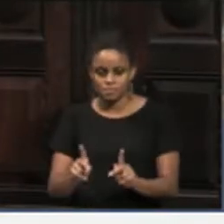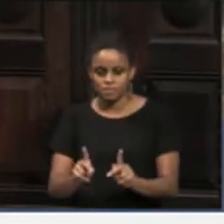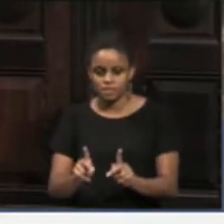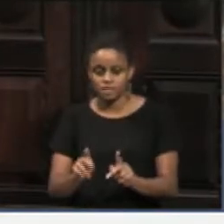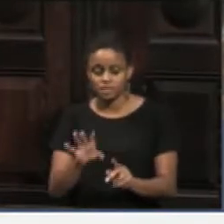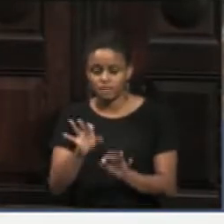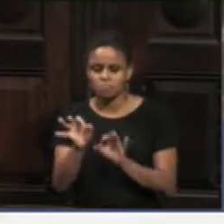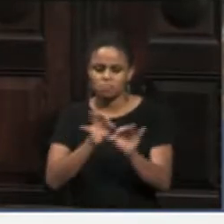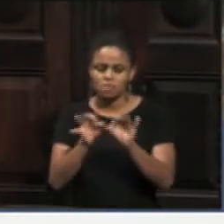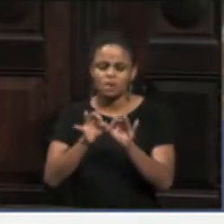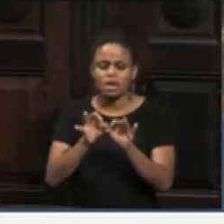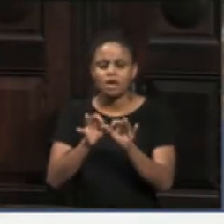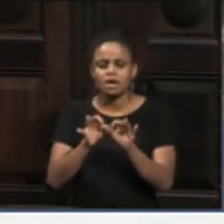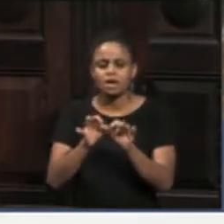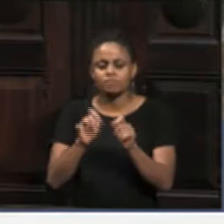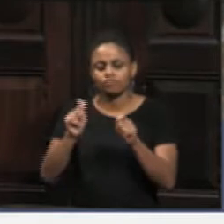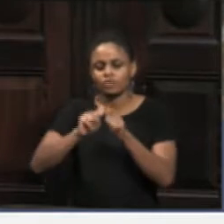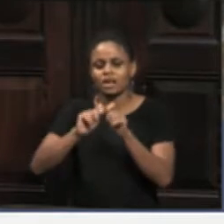o casamento